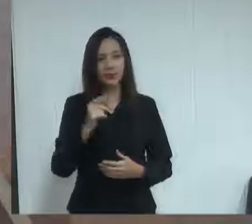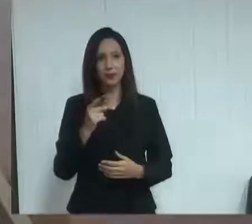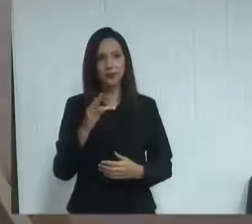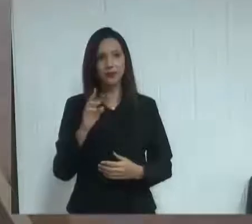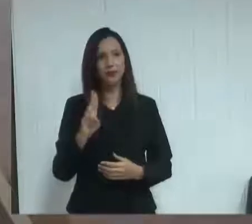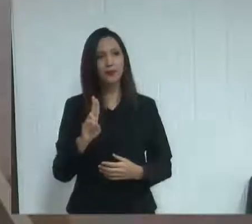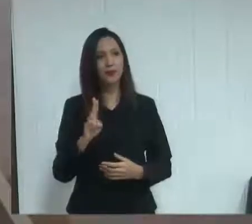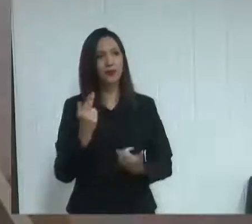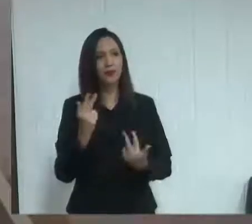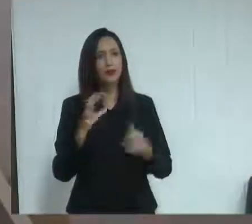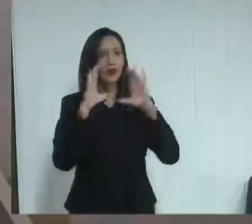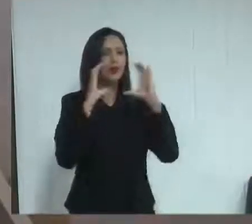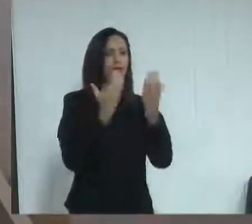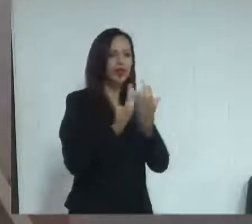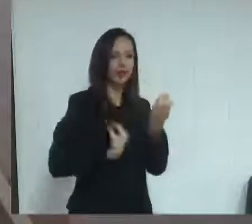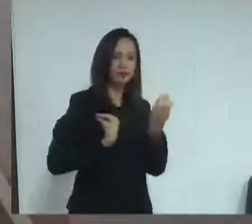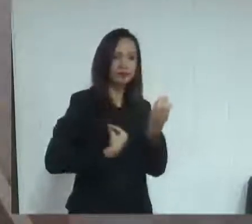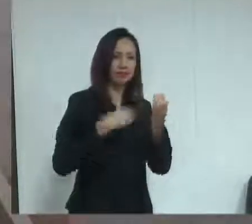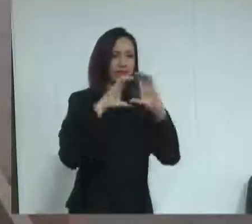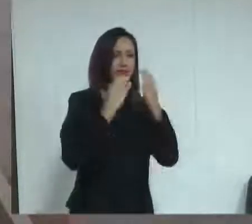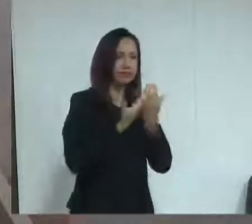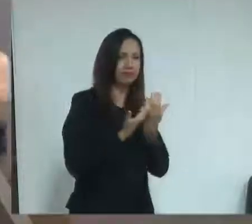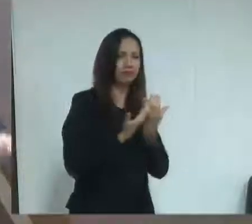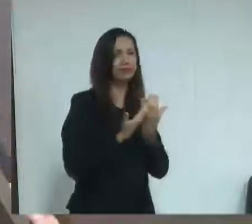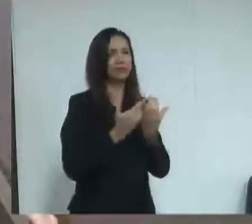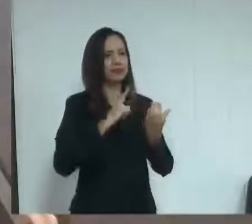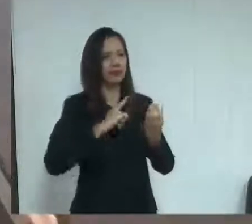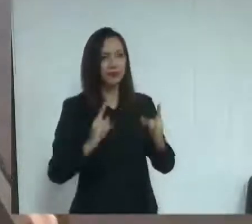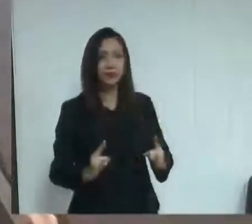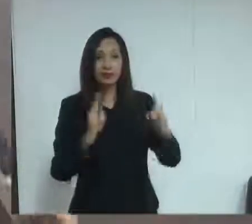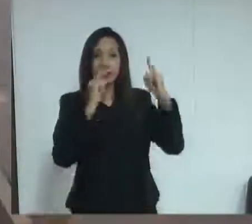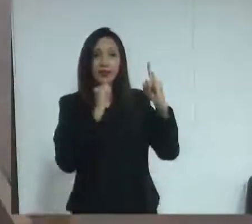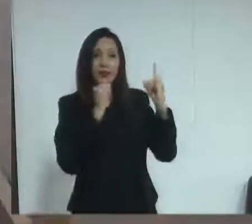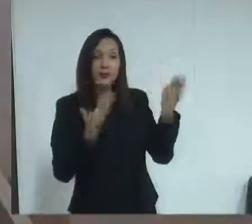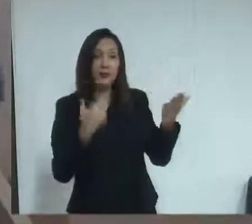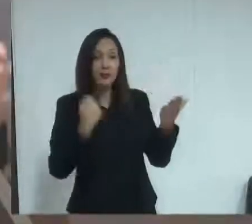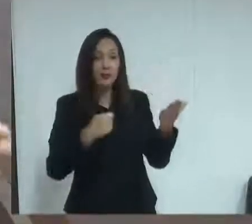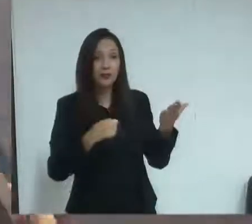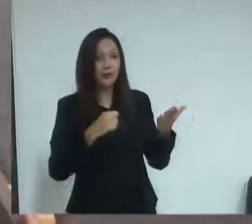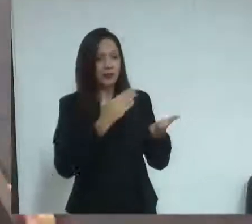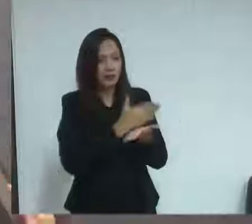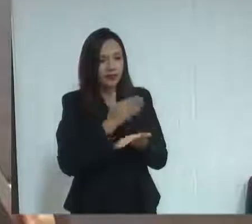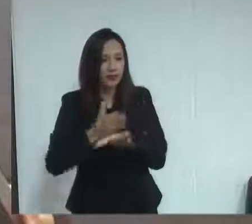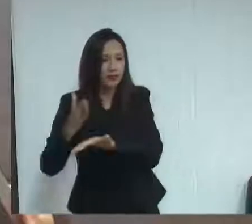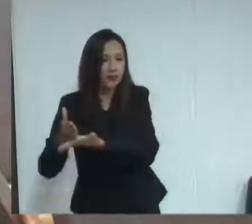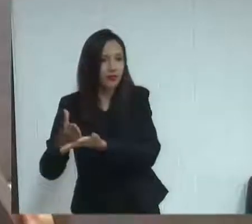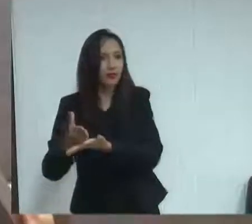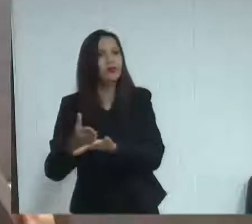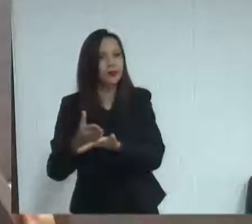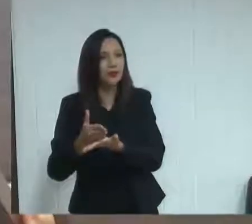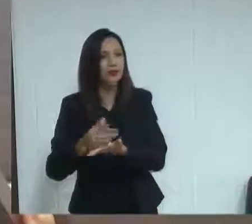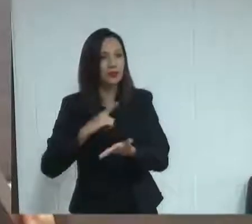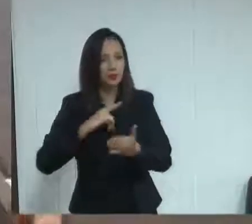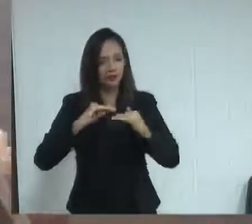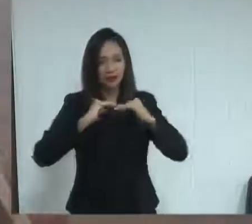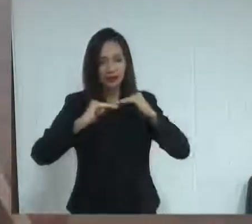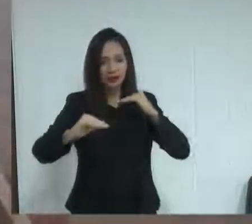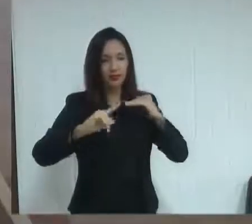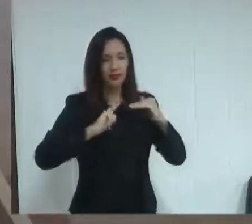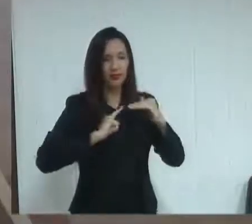serve, assim como um condomínio, quem mora em condomínio, quem mora em lugares, prédios, por exemplo, tem que se dividir as despesas do que era comum. Então, estabeleceu